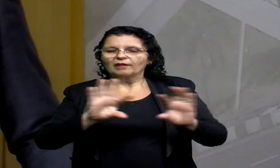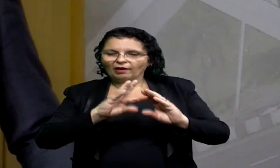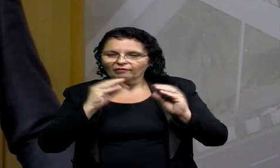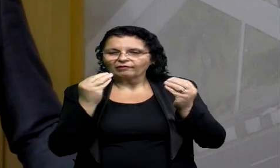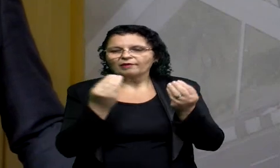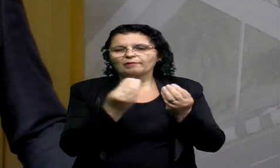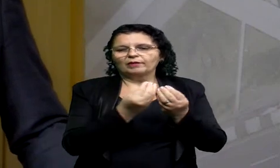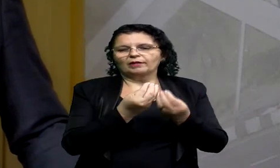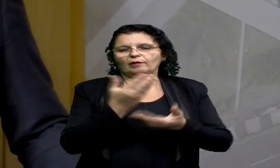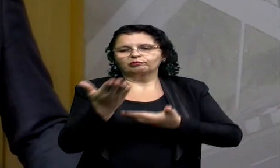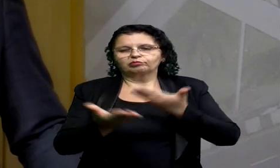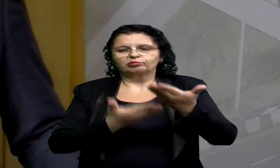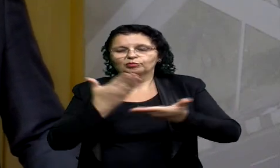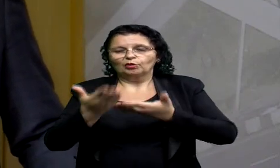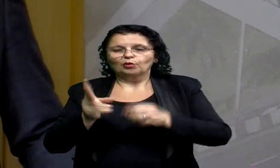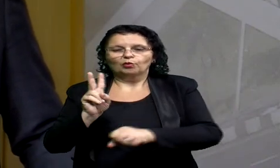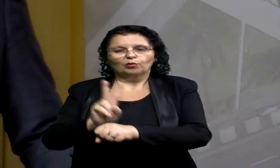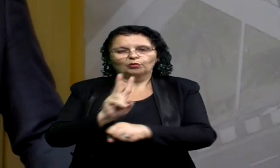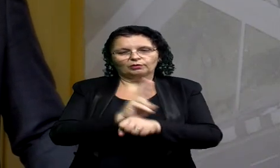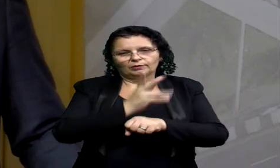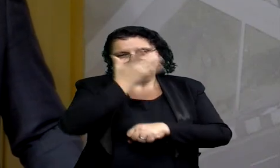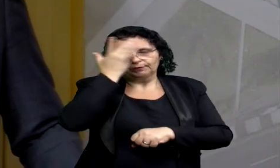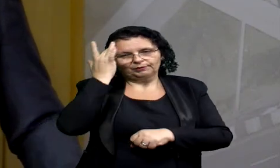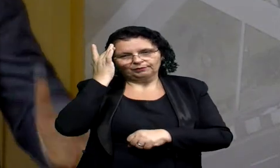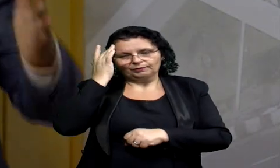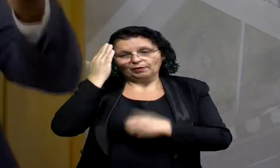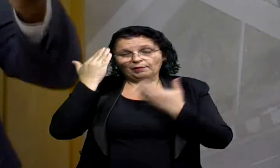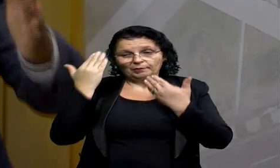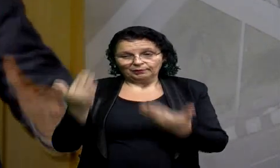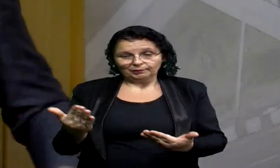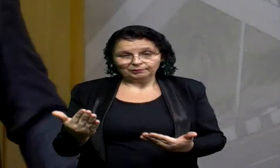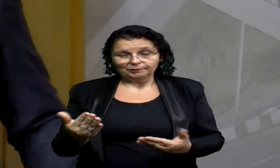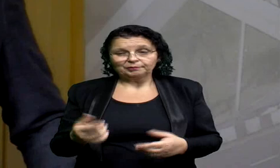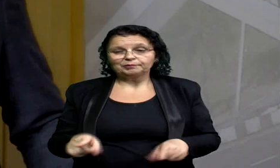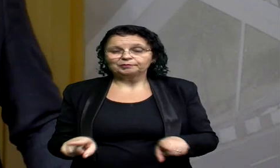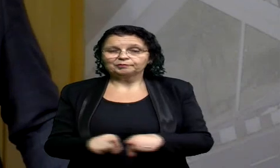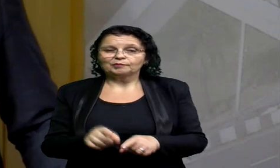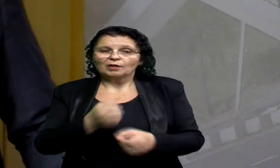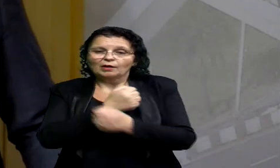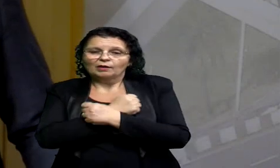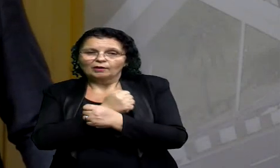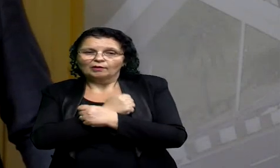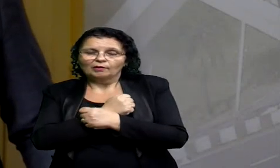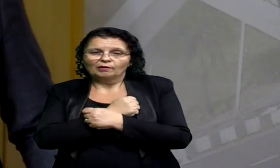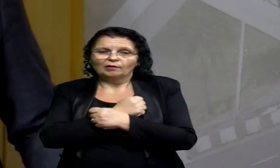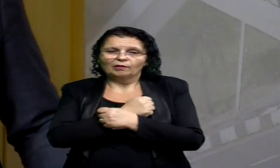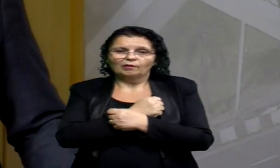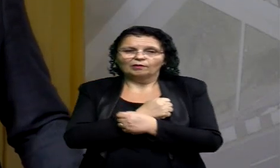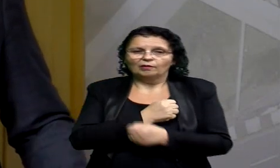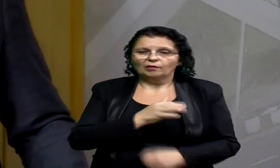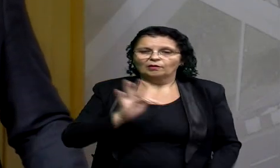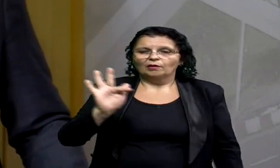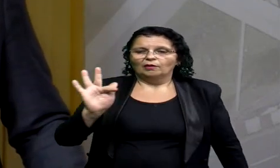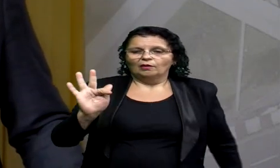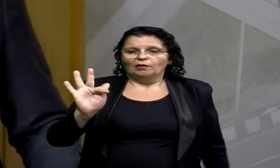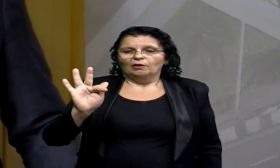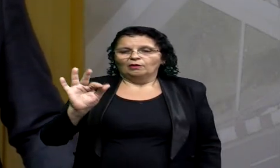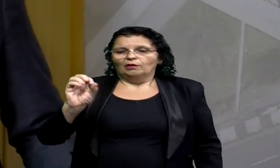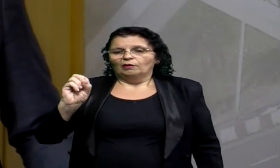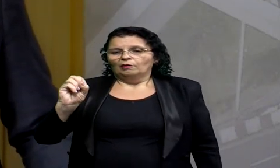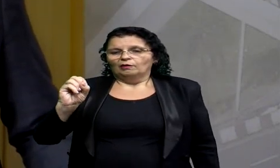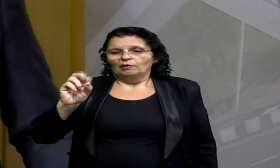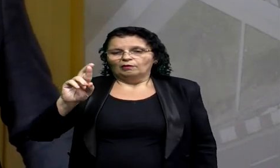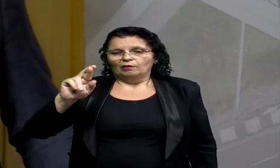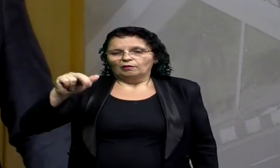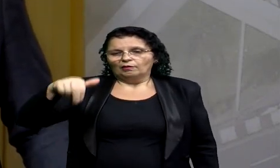família que cuida das pessoas muito obrigado leva um abraço também por fermento que é um grande amigo parceiro